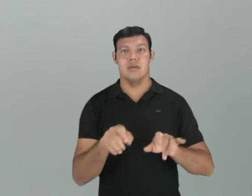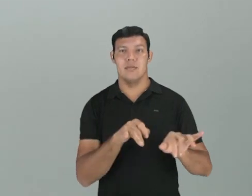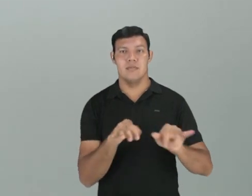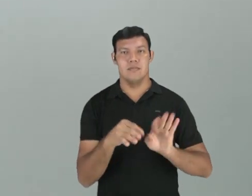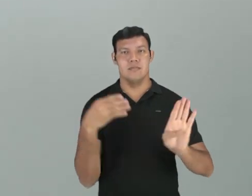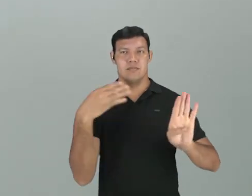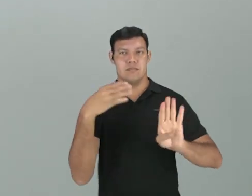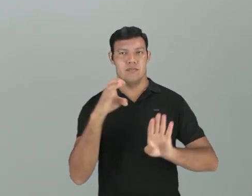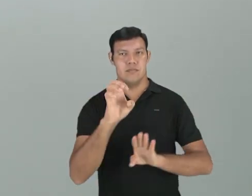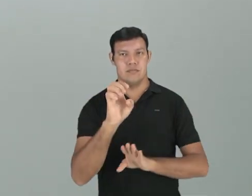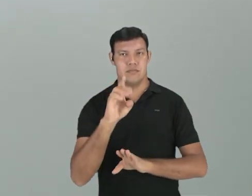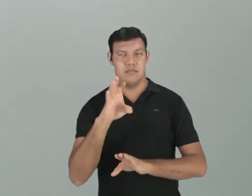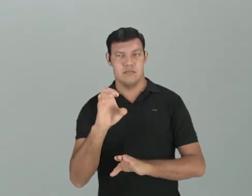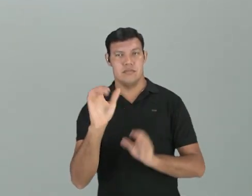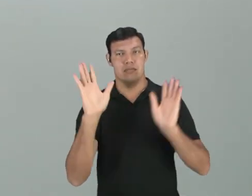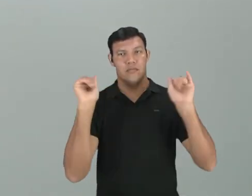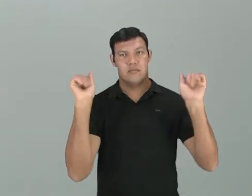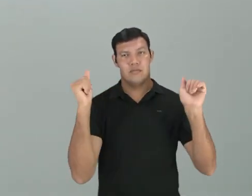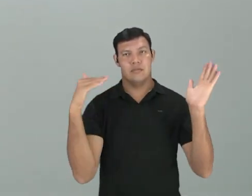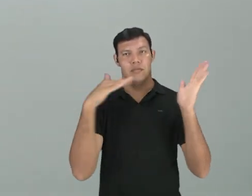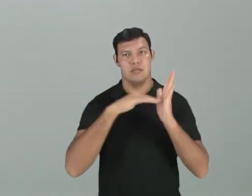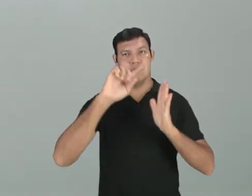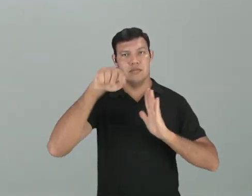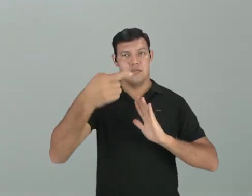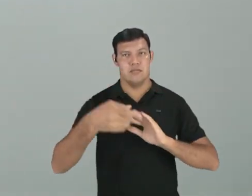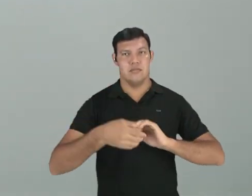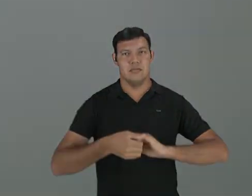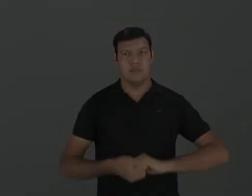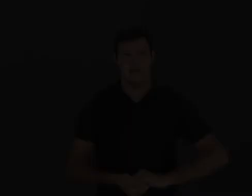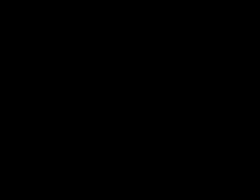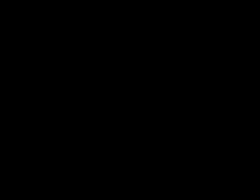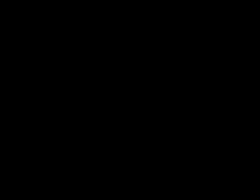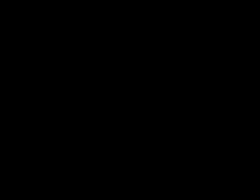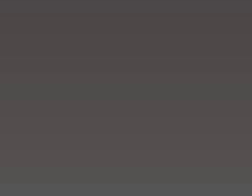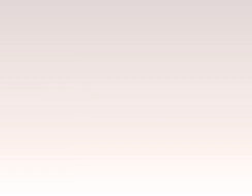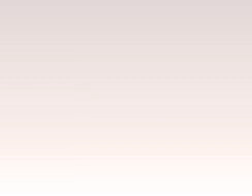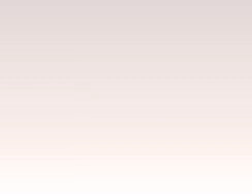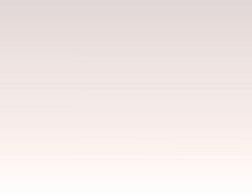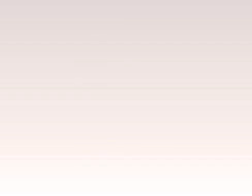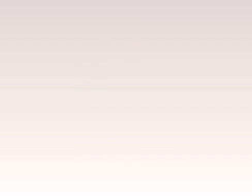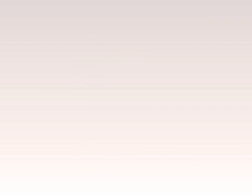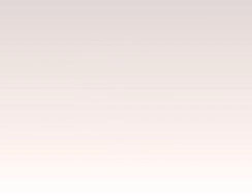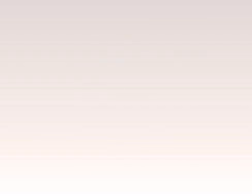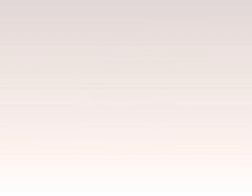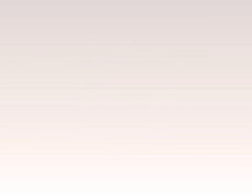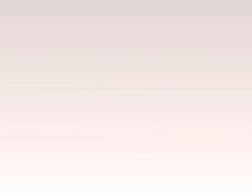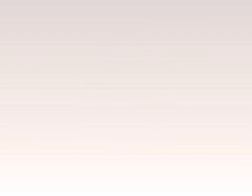plataforma Eduque. Tchau, tchau e até a próxima!